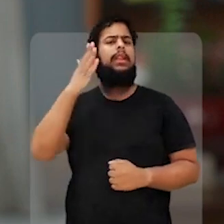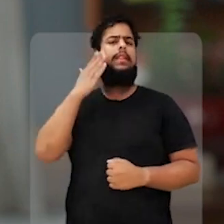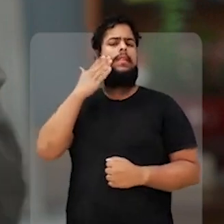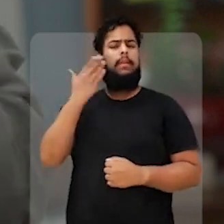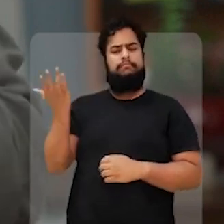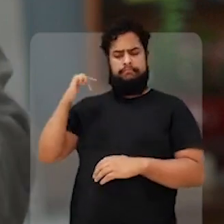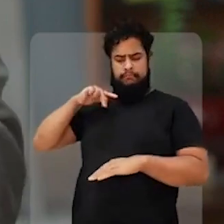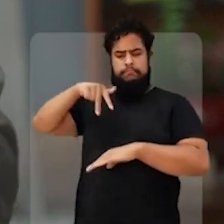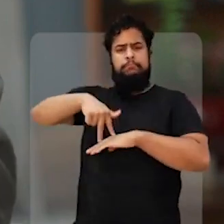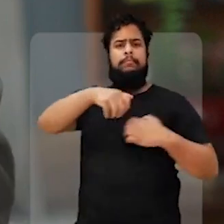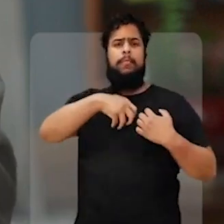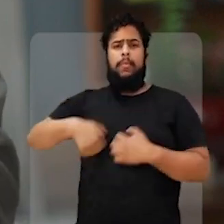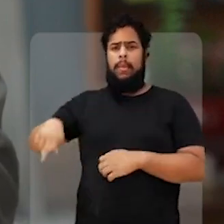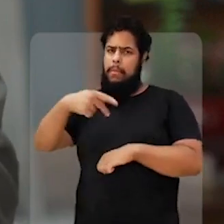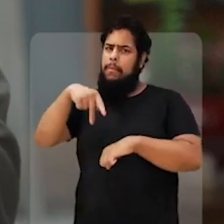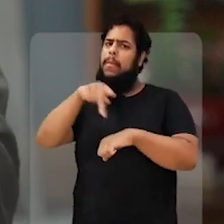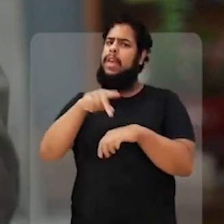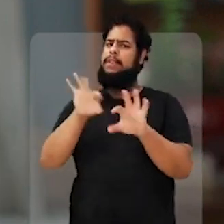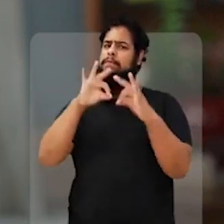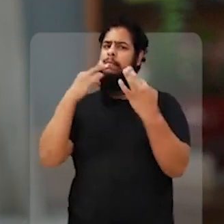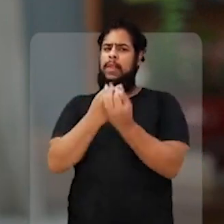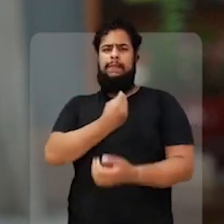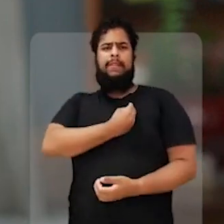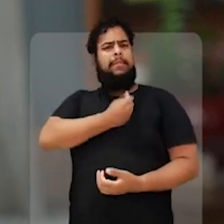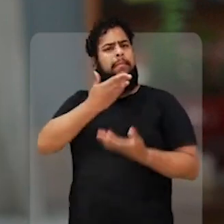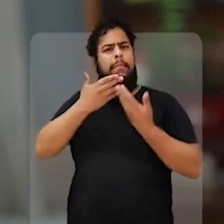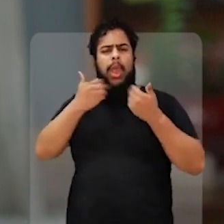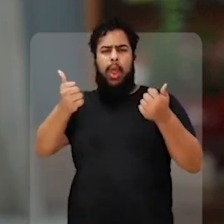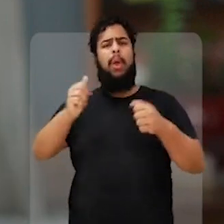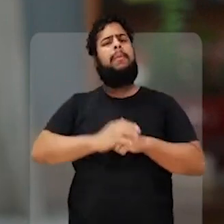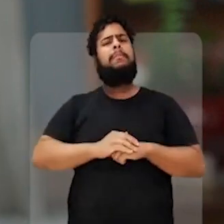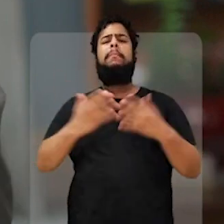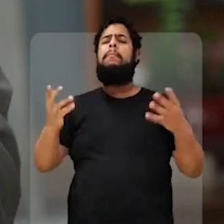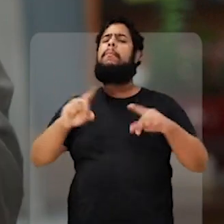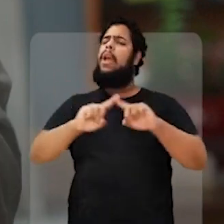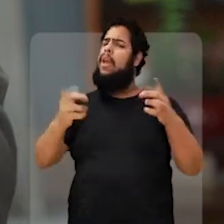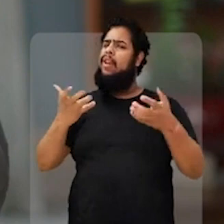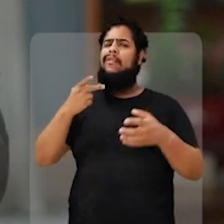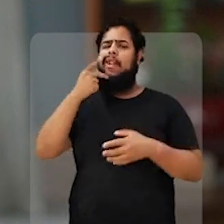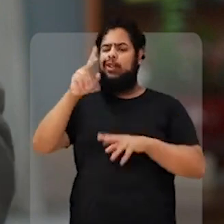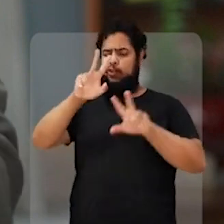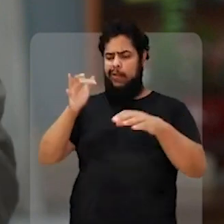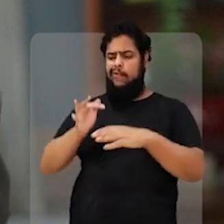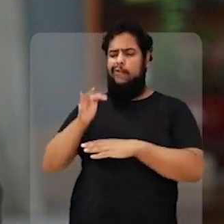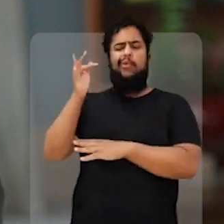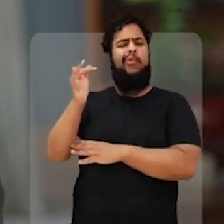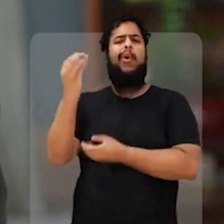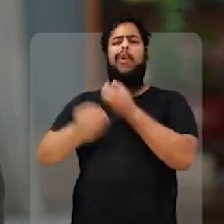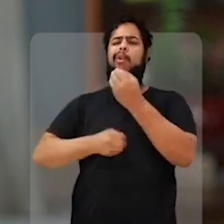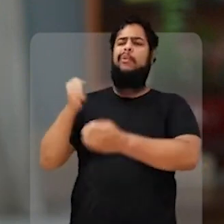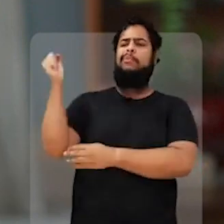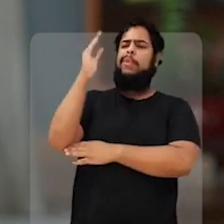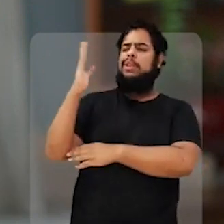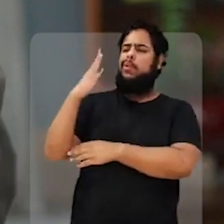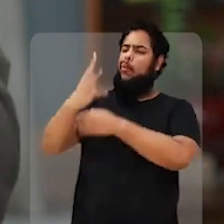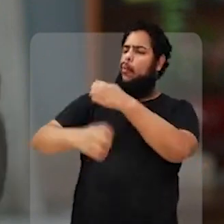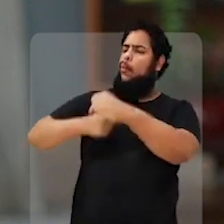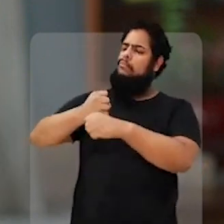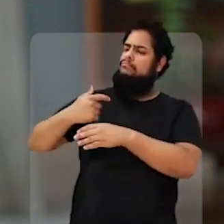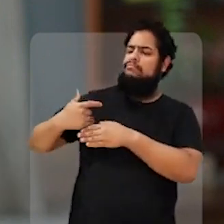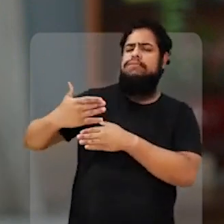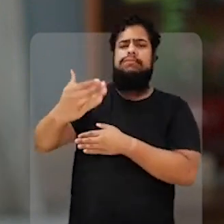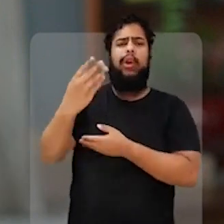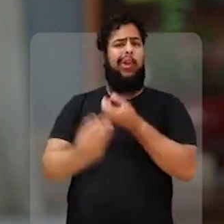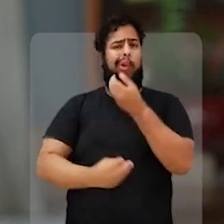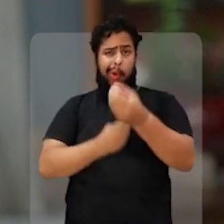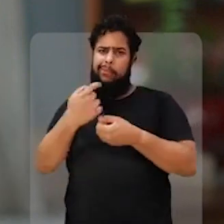Você sabe que quando eu governei esse país, a vida das famílias melhorou. Mas eu quero falar do futuro. Sobre o que será o Brasil